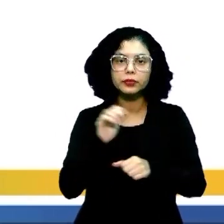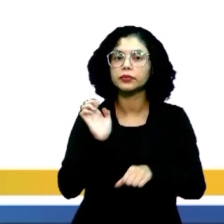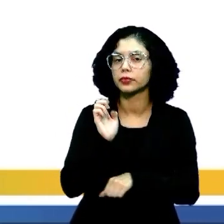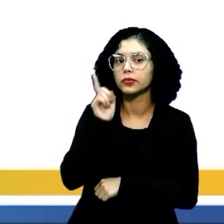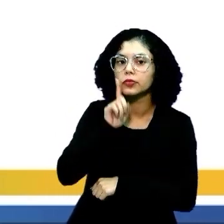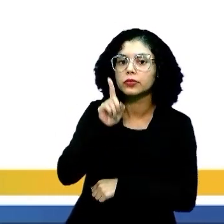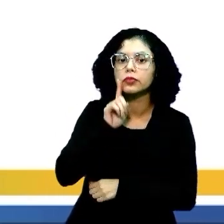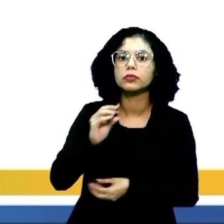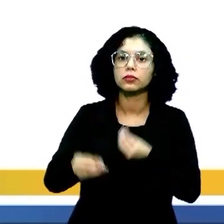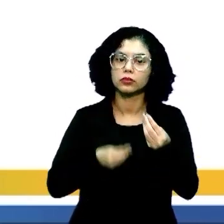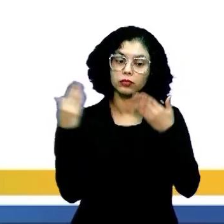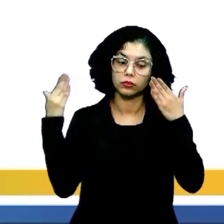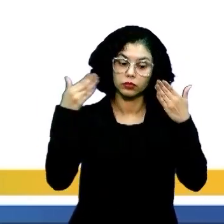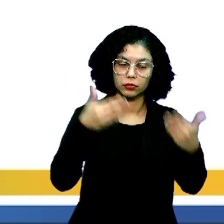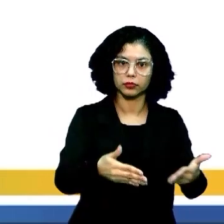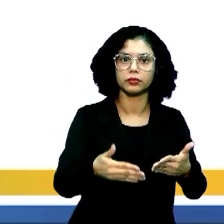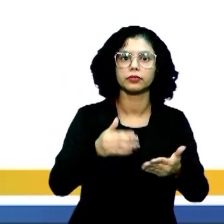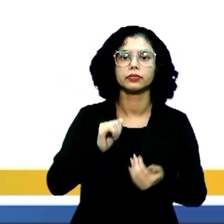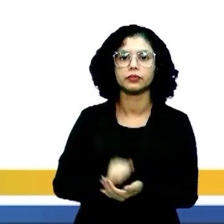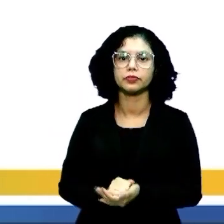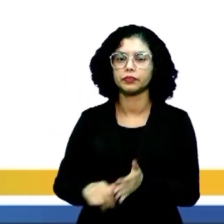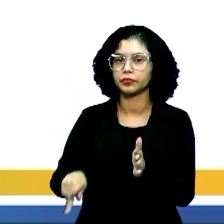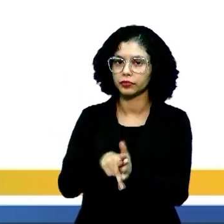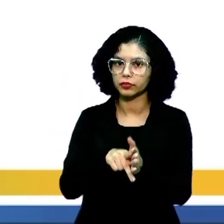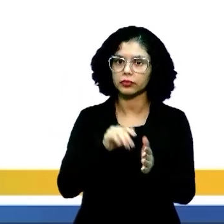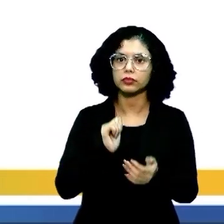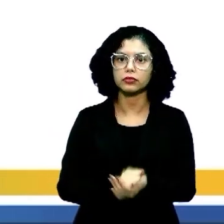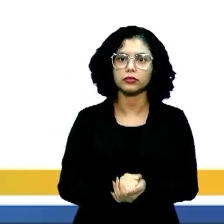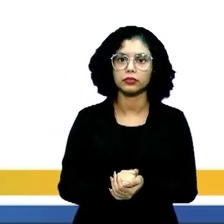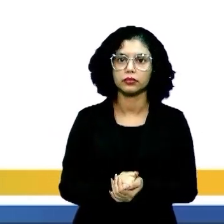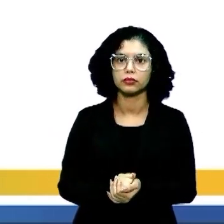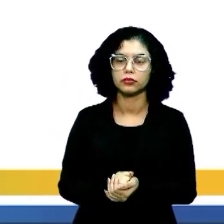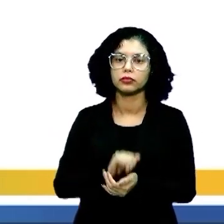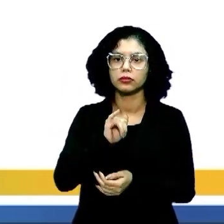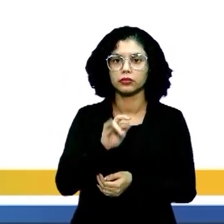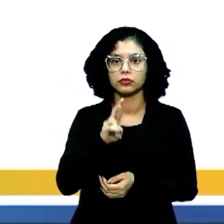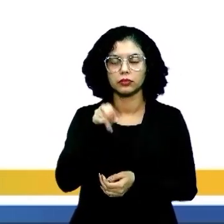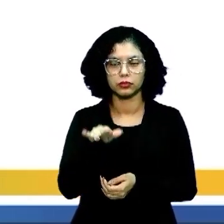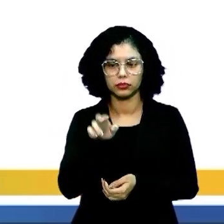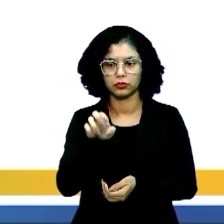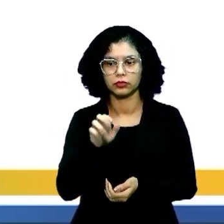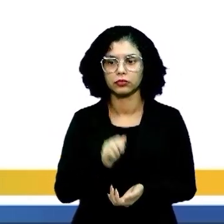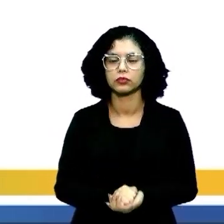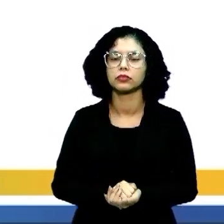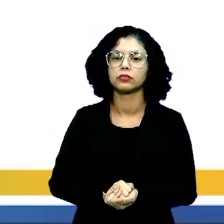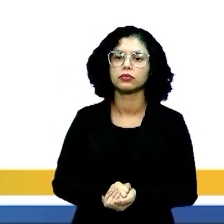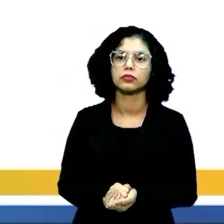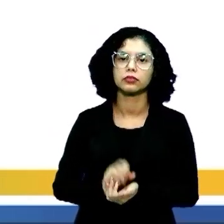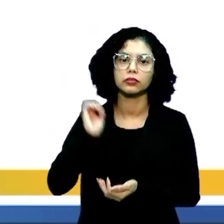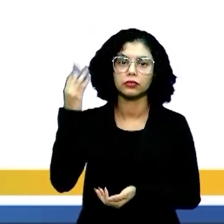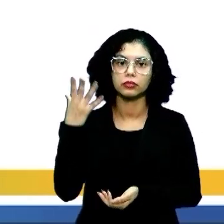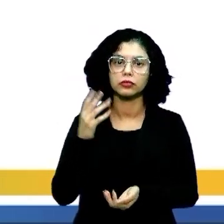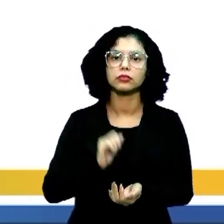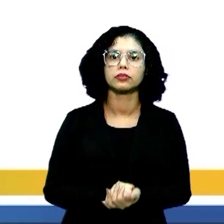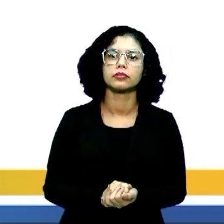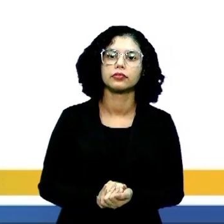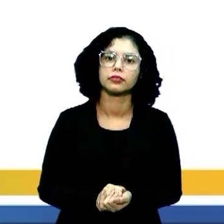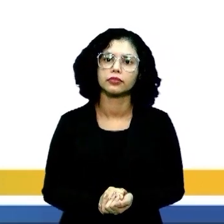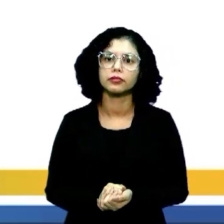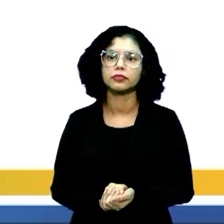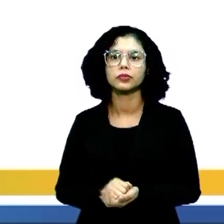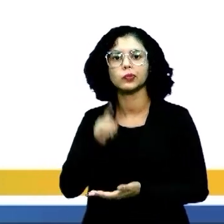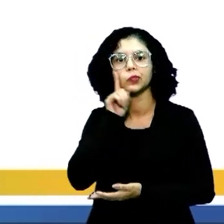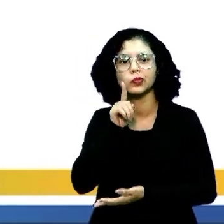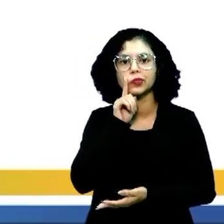Unidos colocou como alvo eram justamente o Afeganistão e o Iraque, tá? No caso do Iraque, os